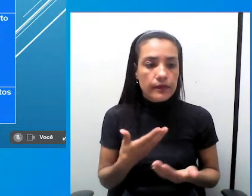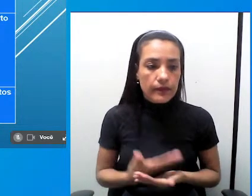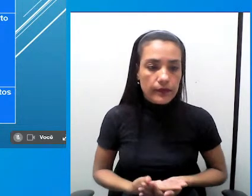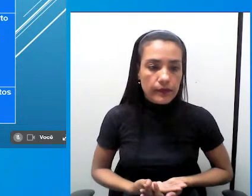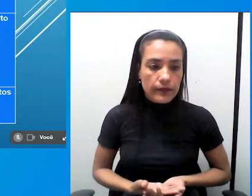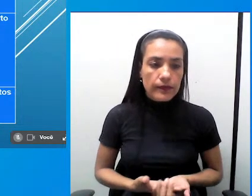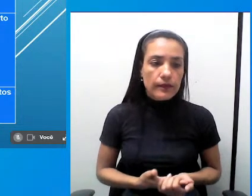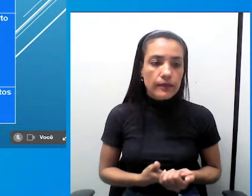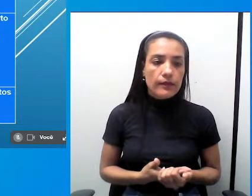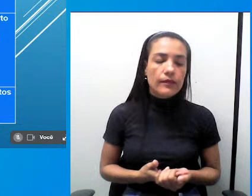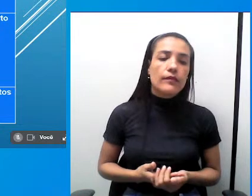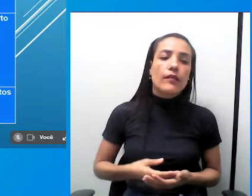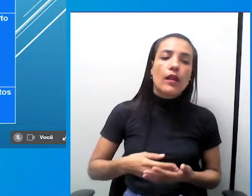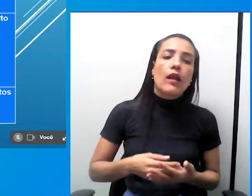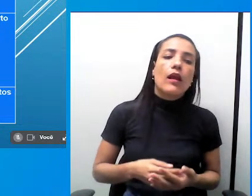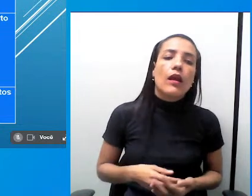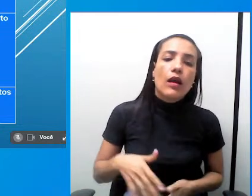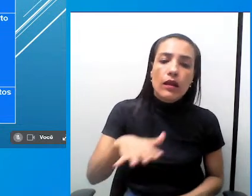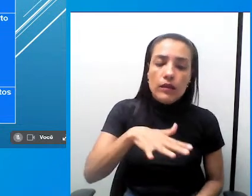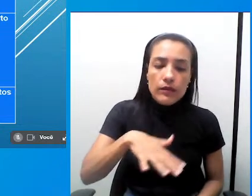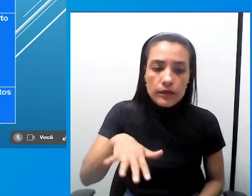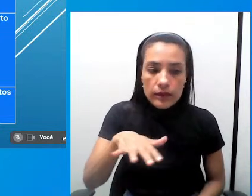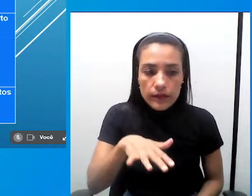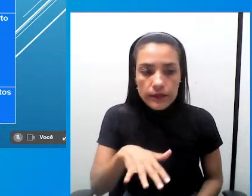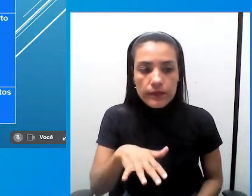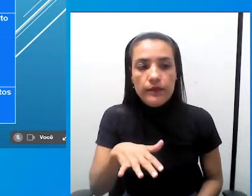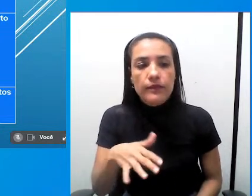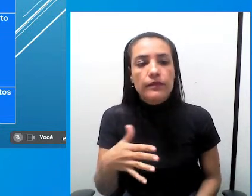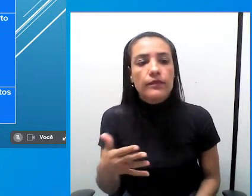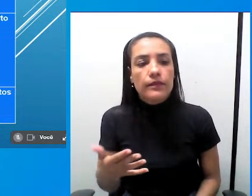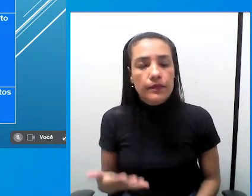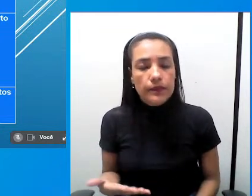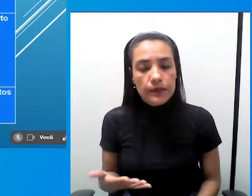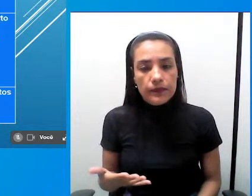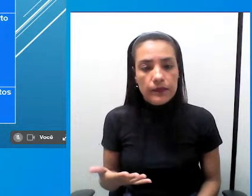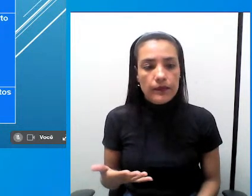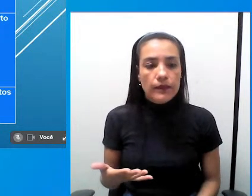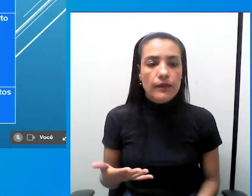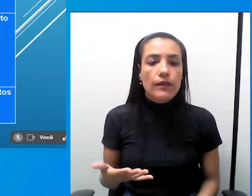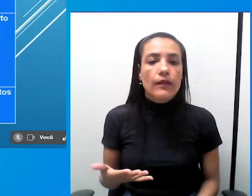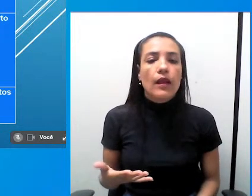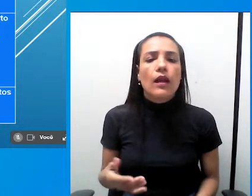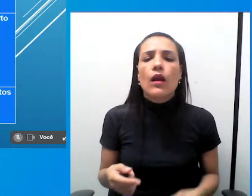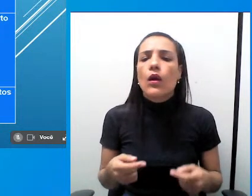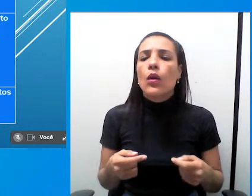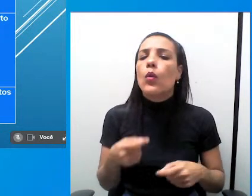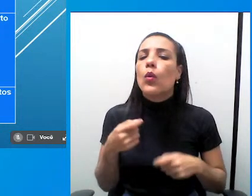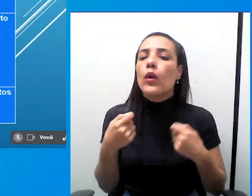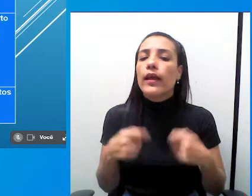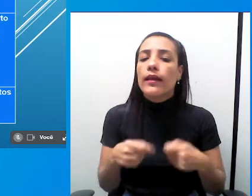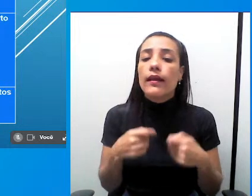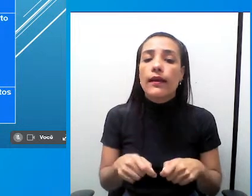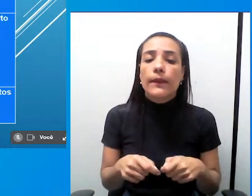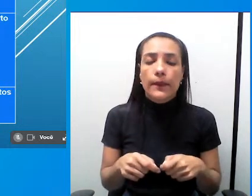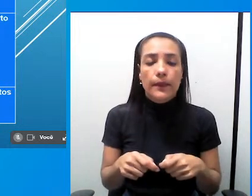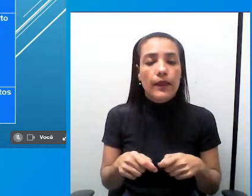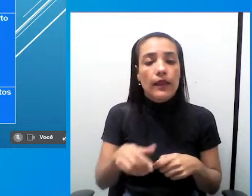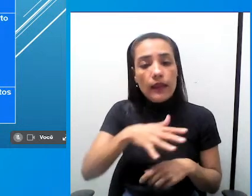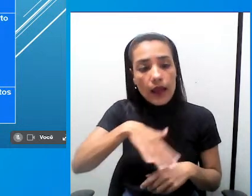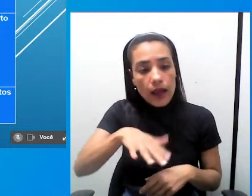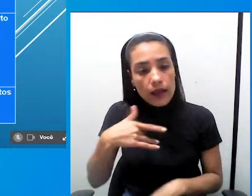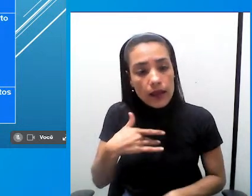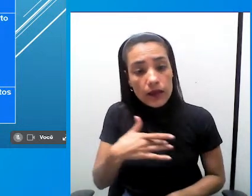então, um mapeamento a partir de levantamento de demandas da comunidade, né? Quais as necessidades de saúde precisam